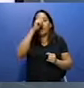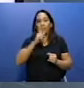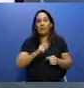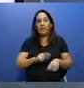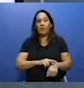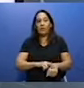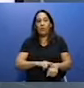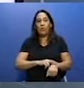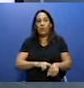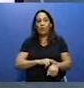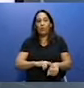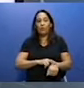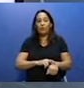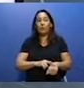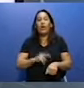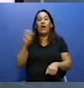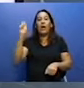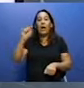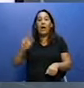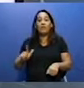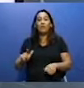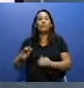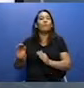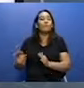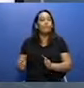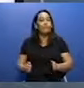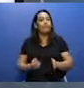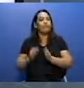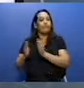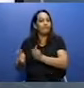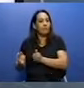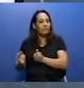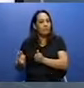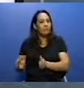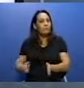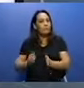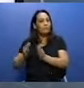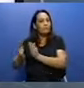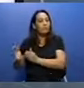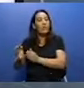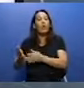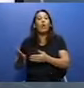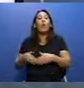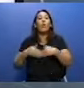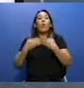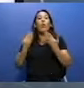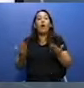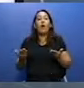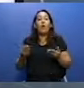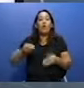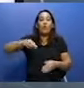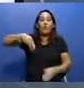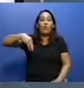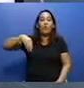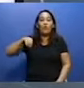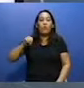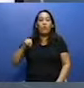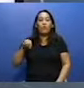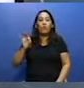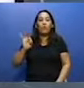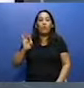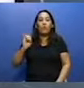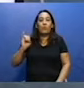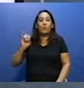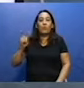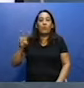e roxa, azul, ó. Outra sequência de repetição. Então, qual é o motivo? Em que